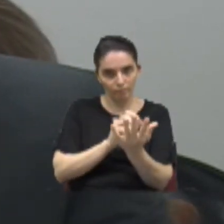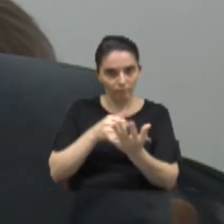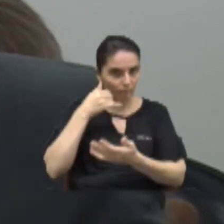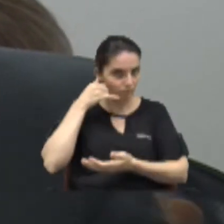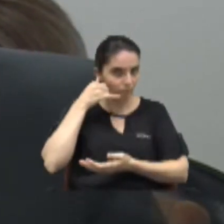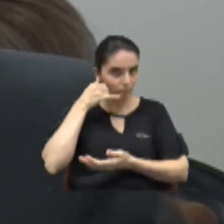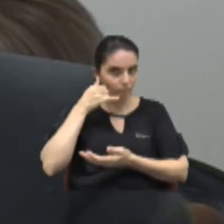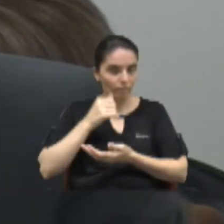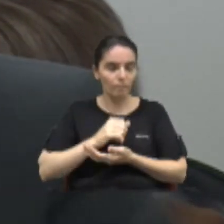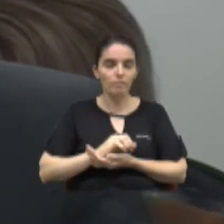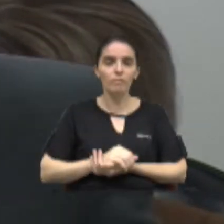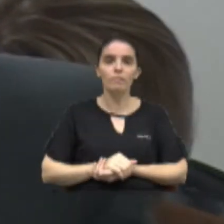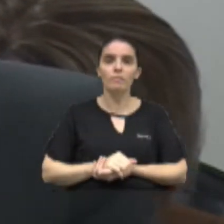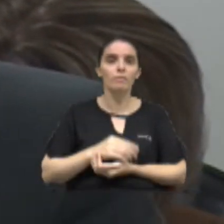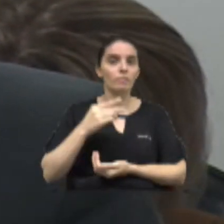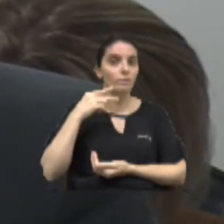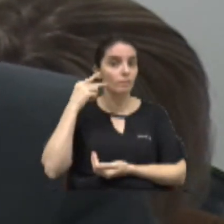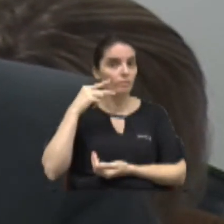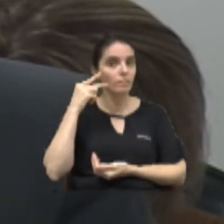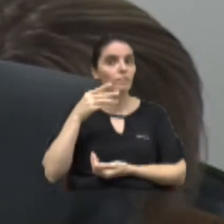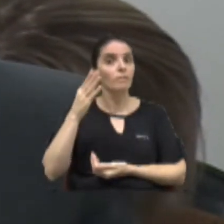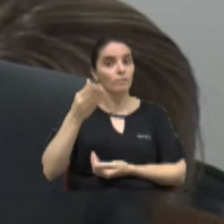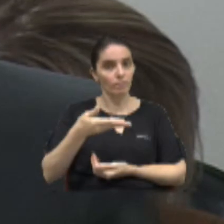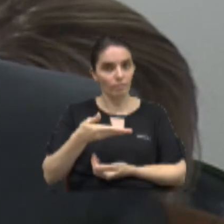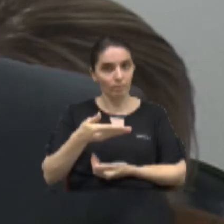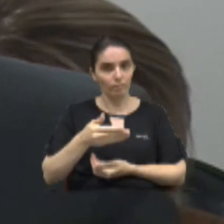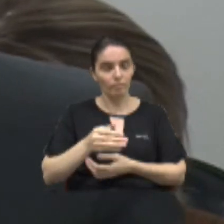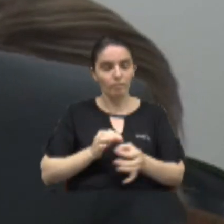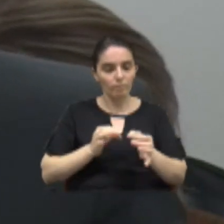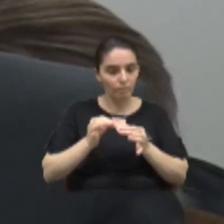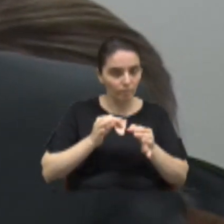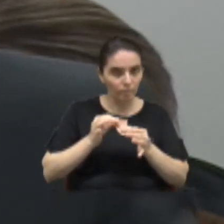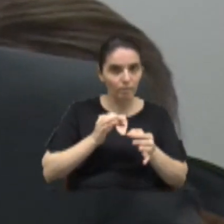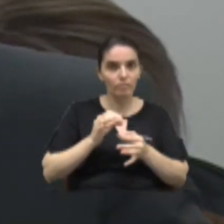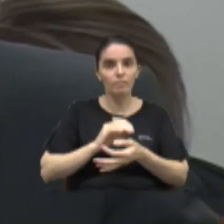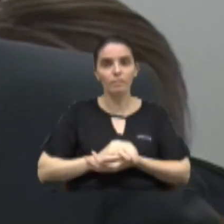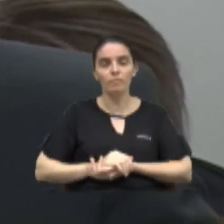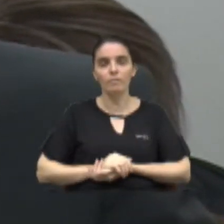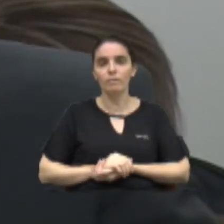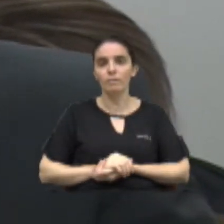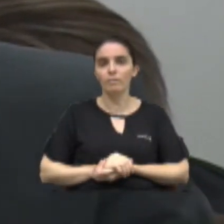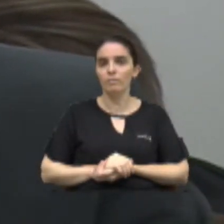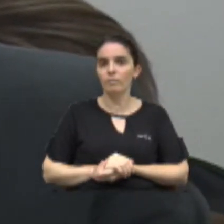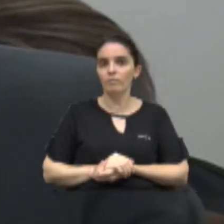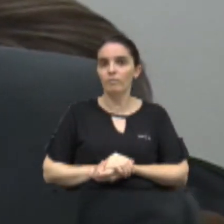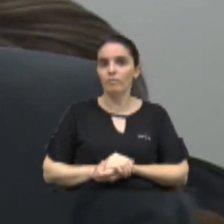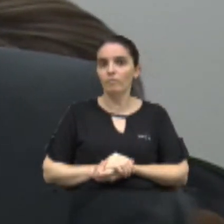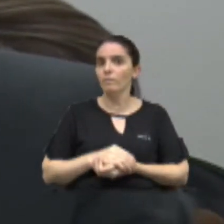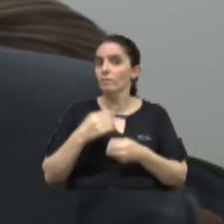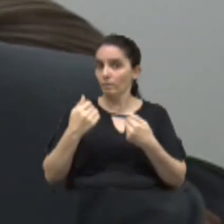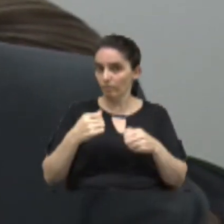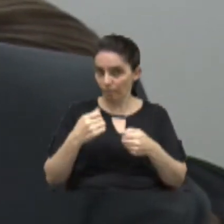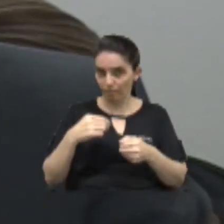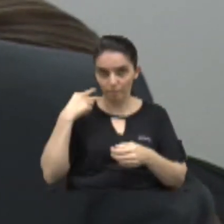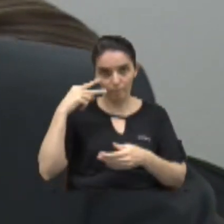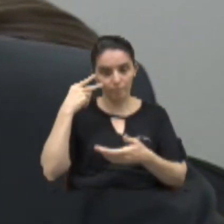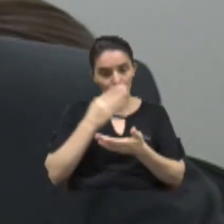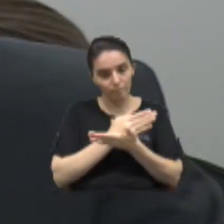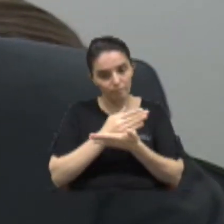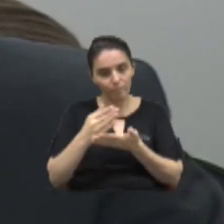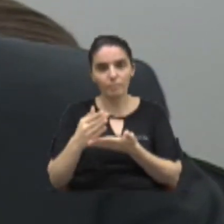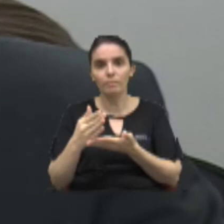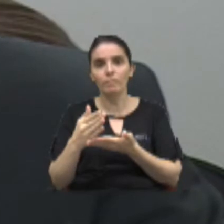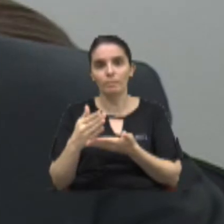os vereadores mesmo ali na hora nós já fizemos os procedimentos. Eu acho que isso tem que partir da gente, né, que